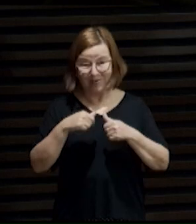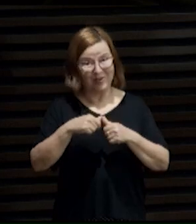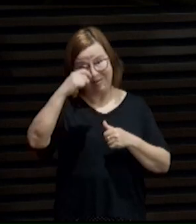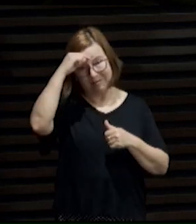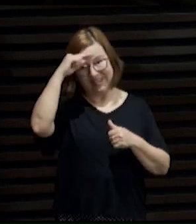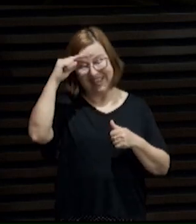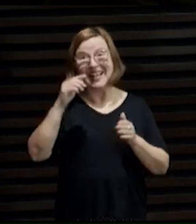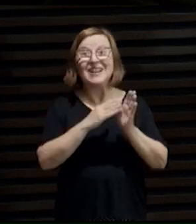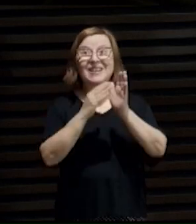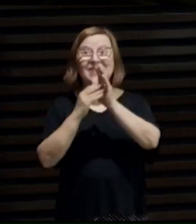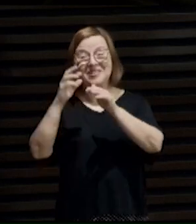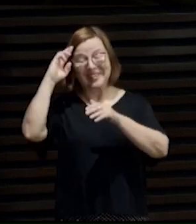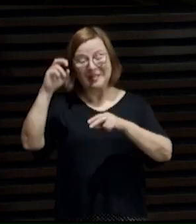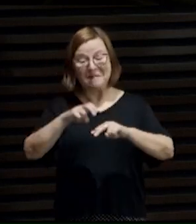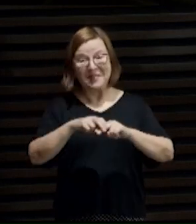nossos filhos.